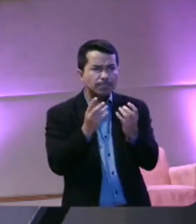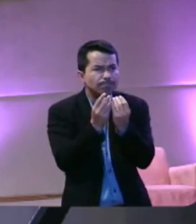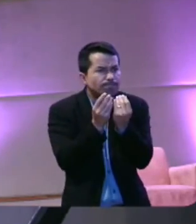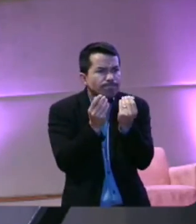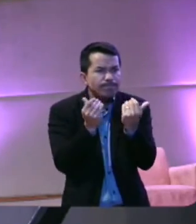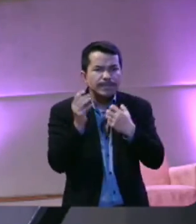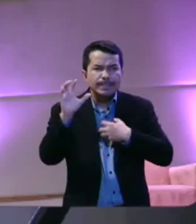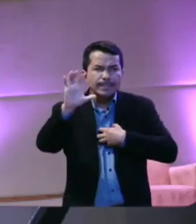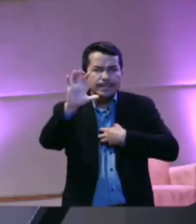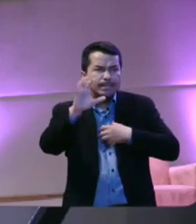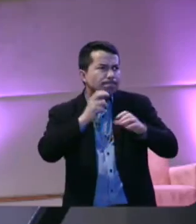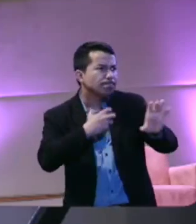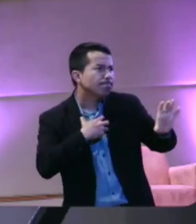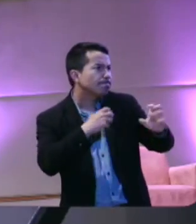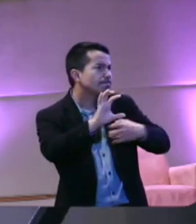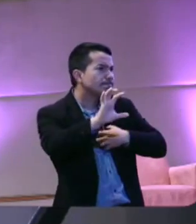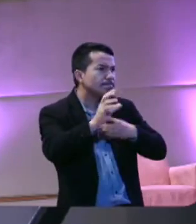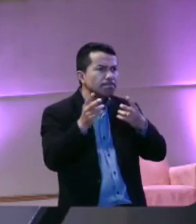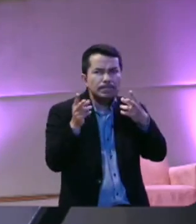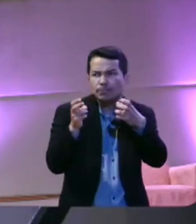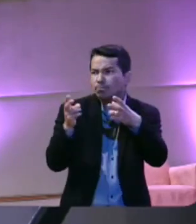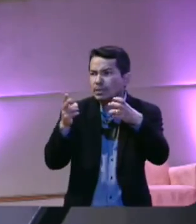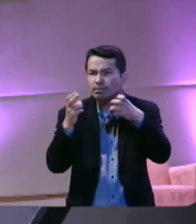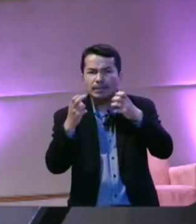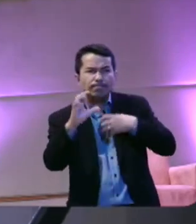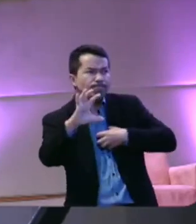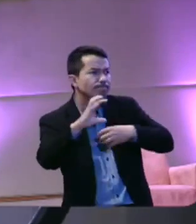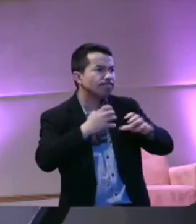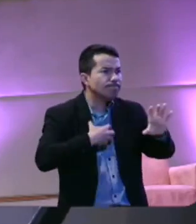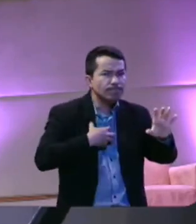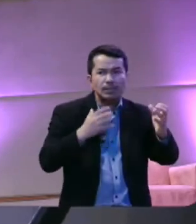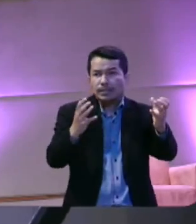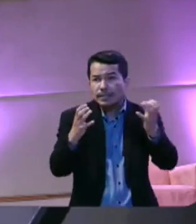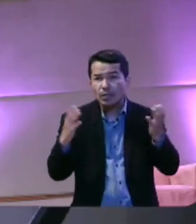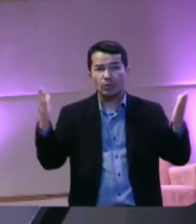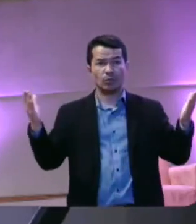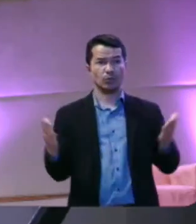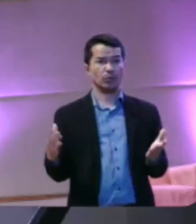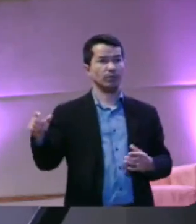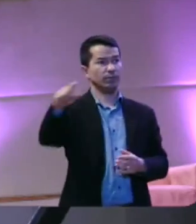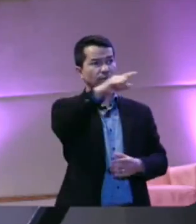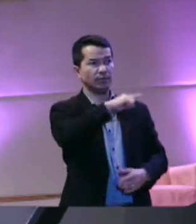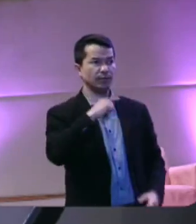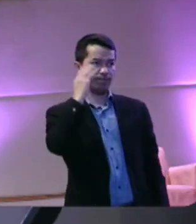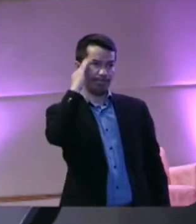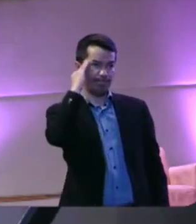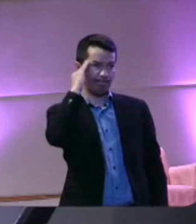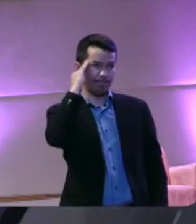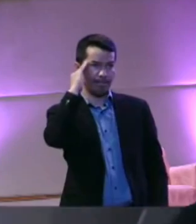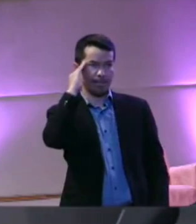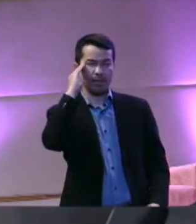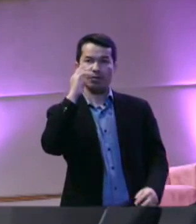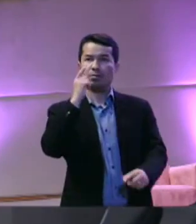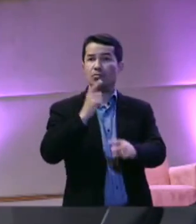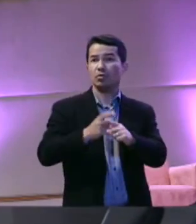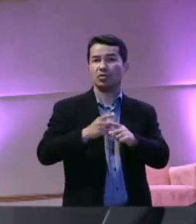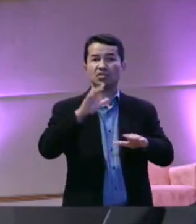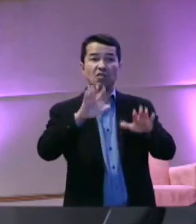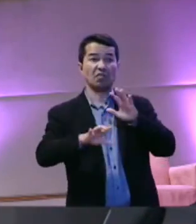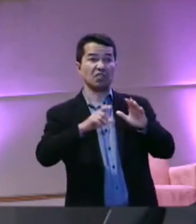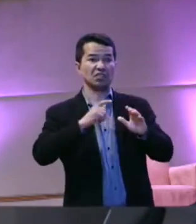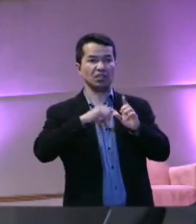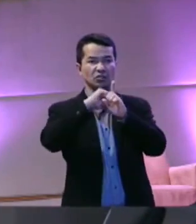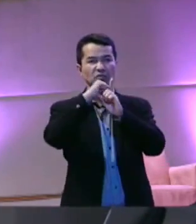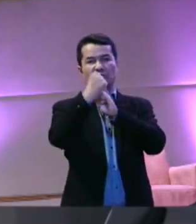sensível, que quer que essa sensibilidade à voz do Senhor, que em meio a centenas de vozes,